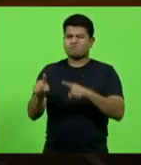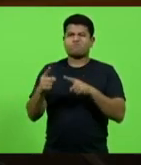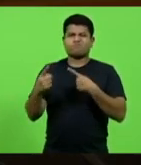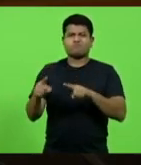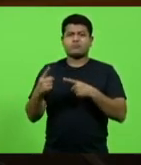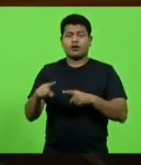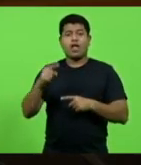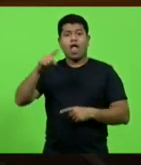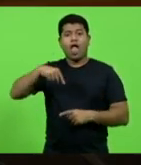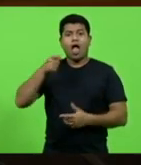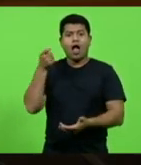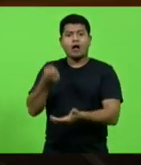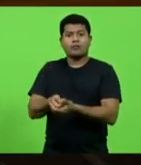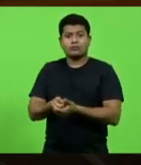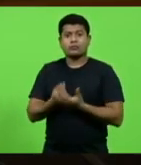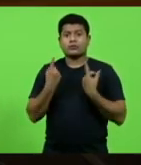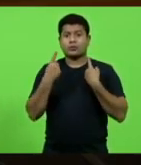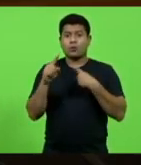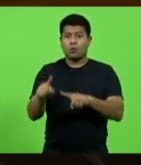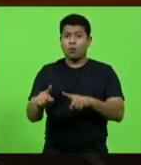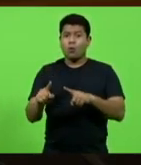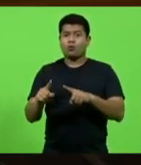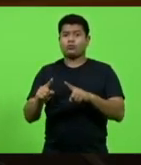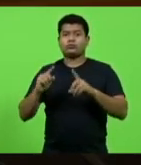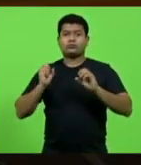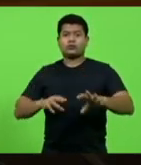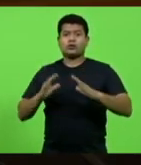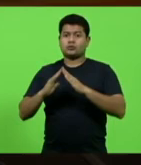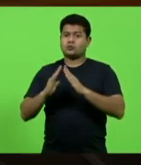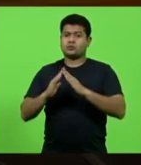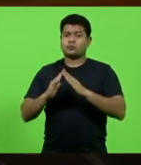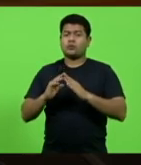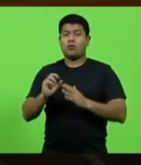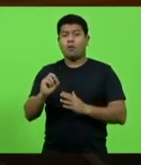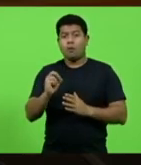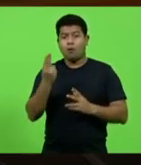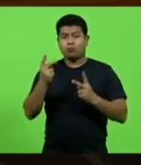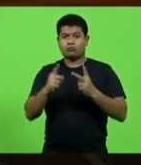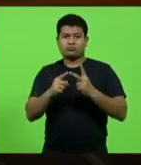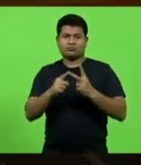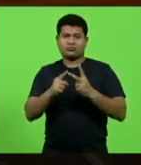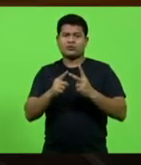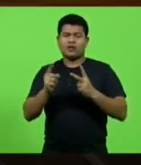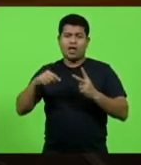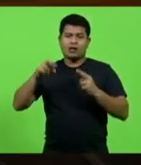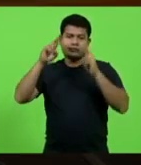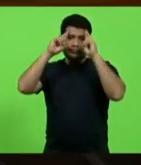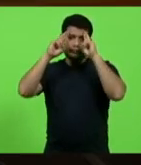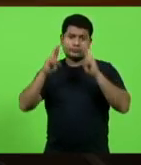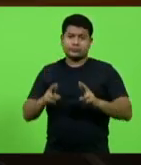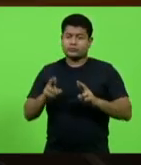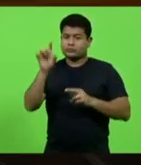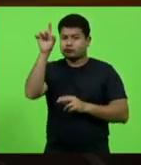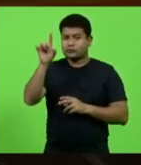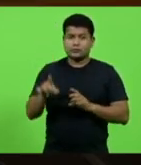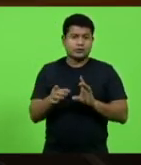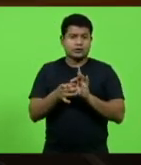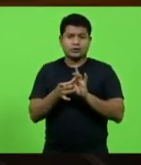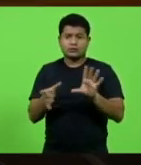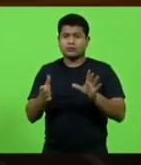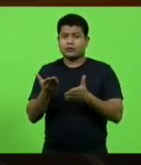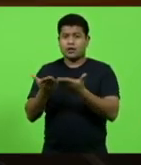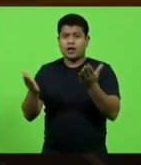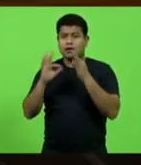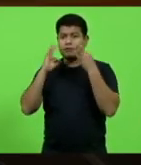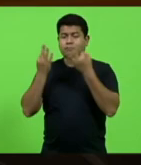visão contra a educação domiciliar, ou nós podemos respeitar o direito e a liberdade das famílias educadoras, que nada